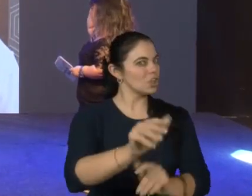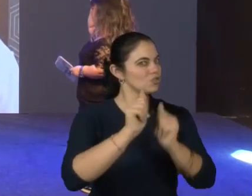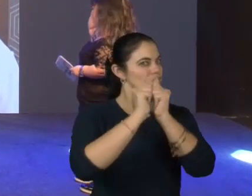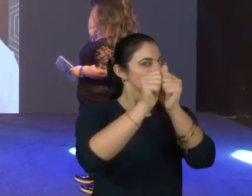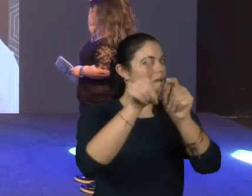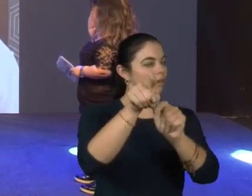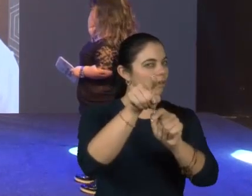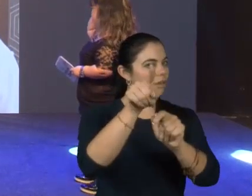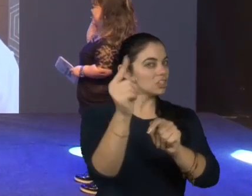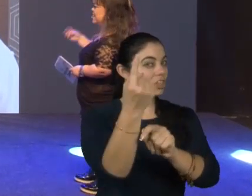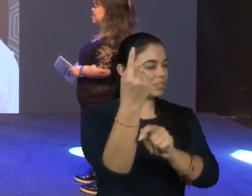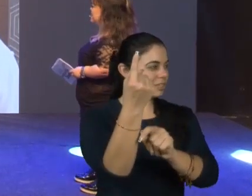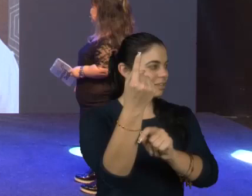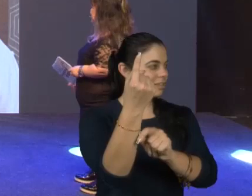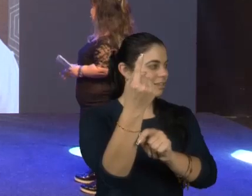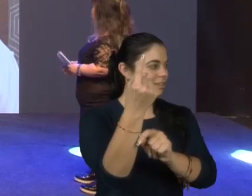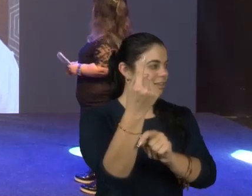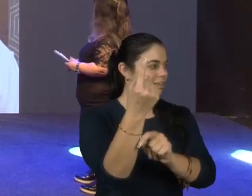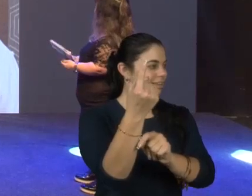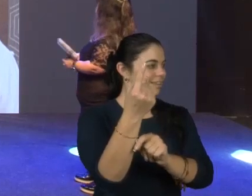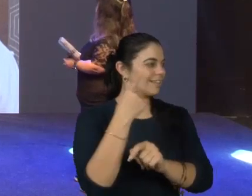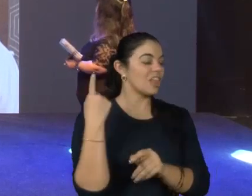não? Tá sozinho mesmo? Aqui eu tô